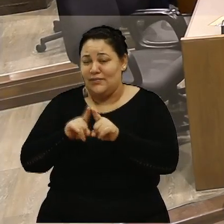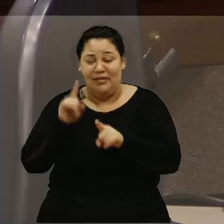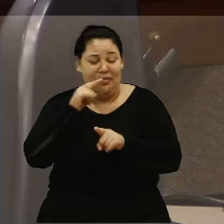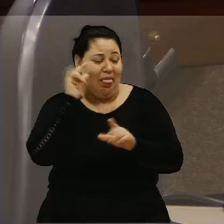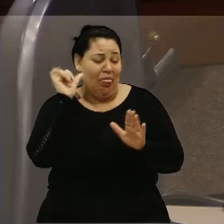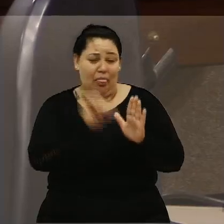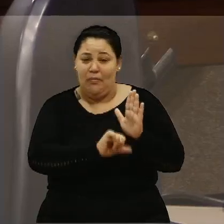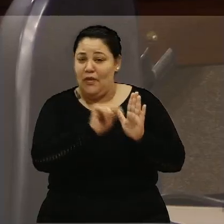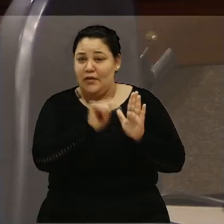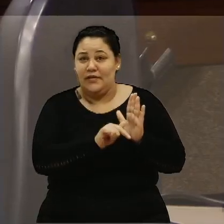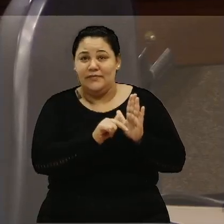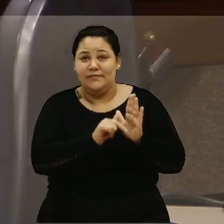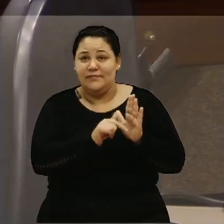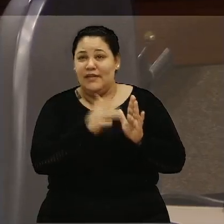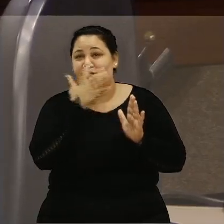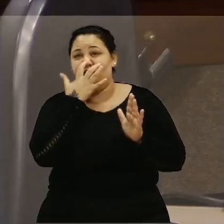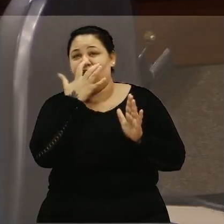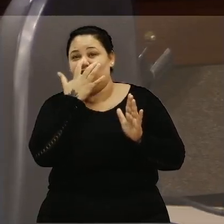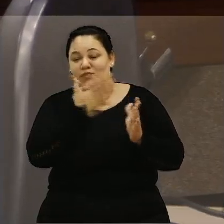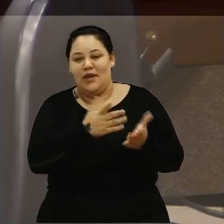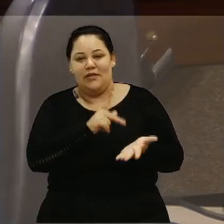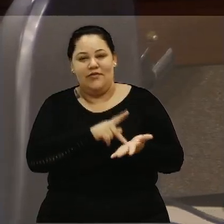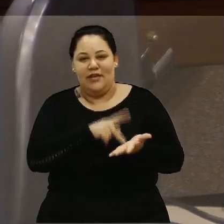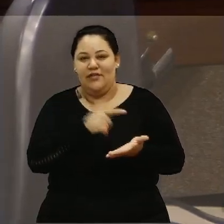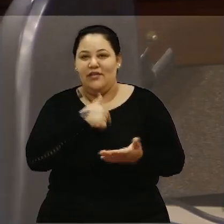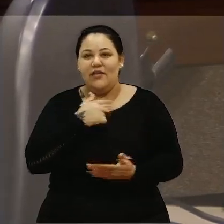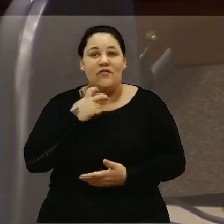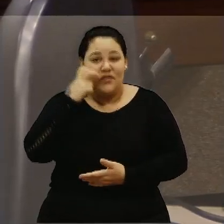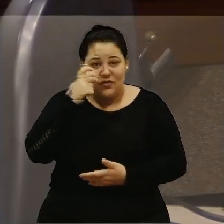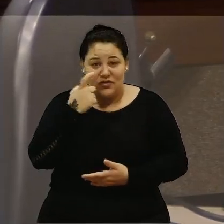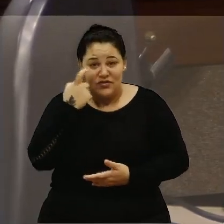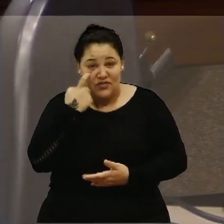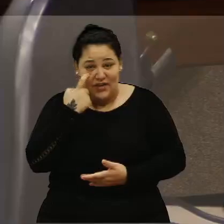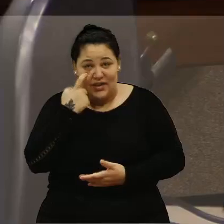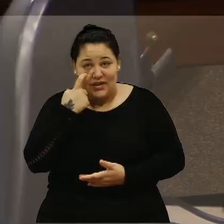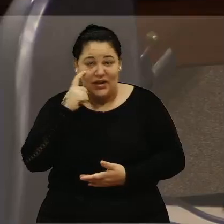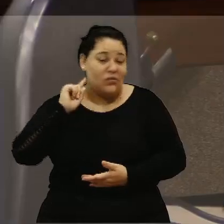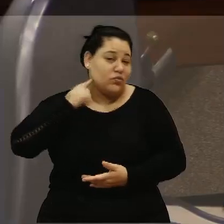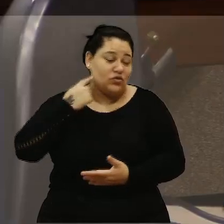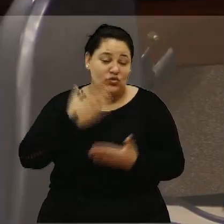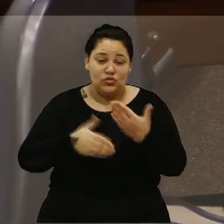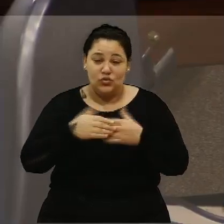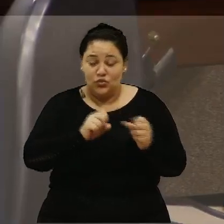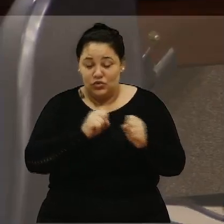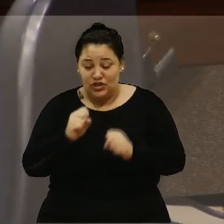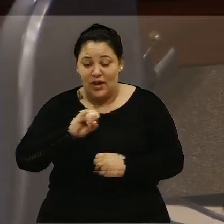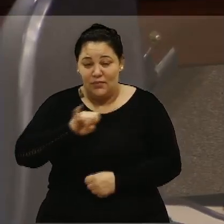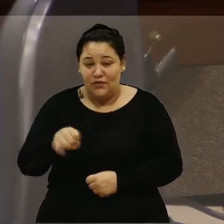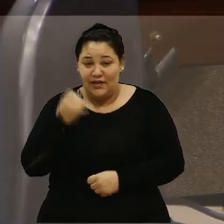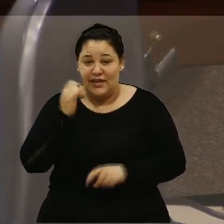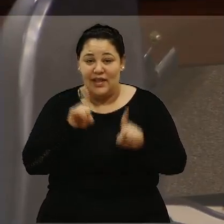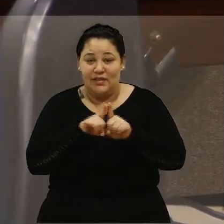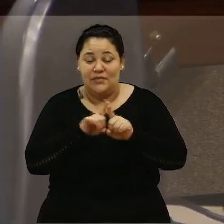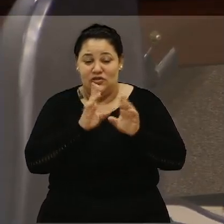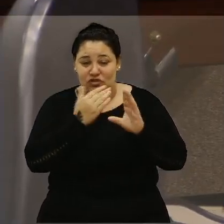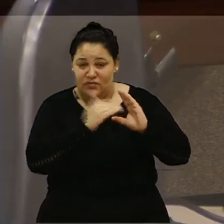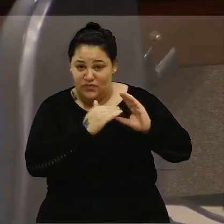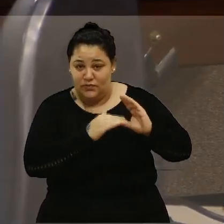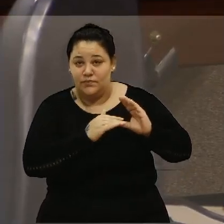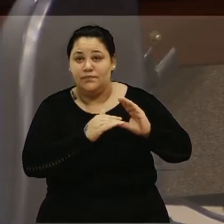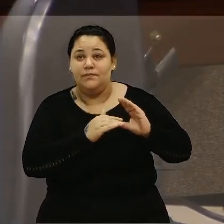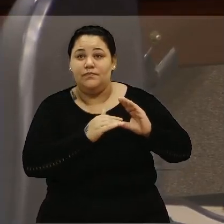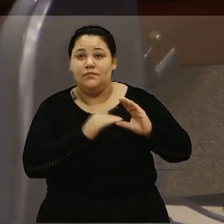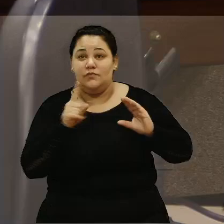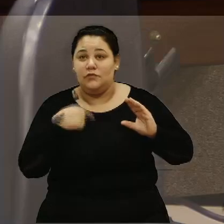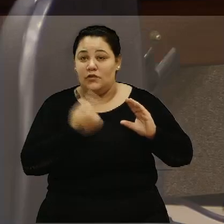isso. Fiquei envergonhado de ver aquele lixo poderia ser aproveitado. Esse vídeo também ele me encaminhou. Então, a